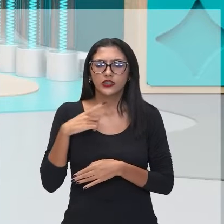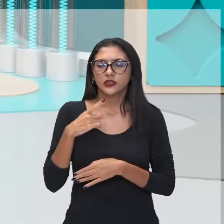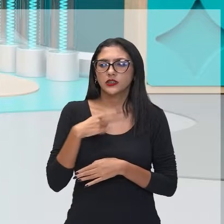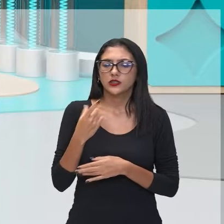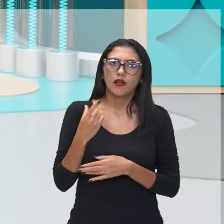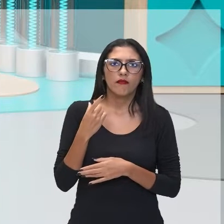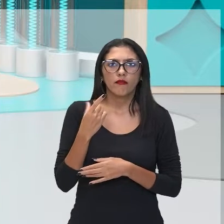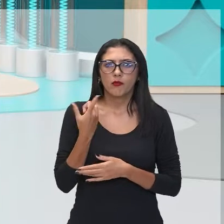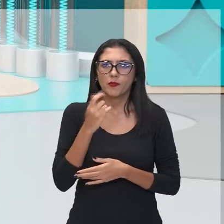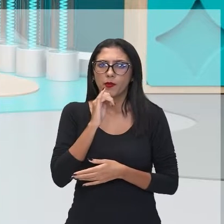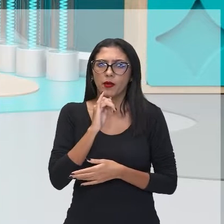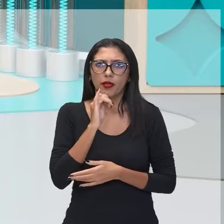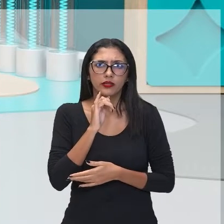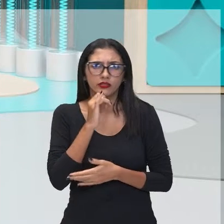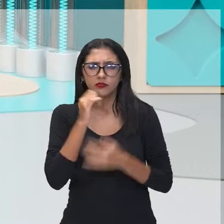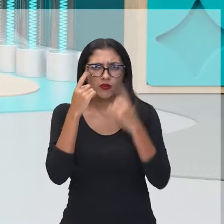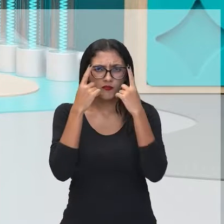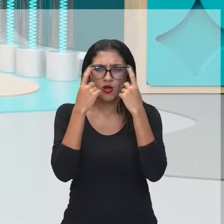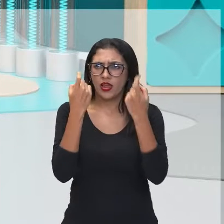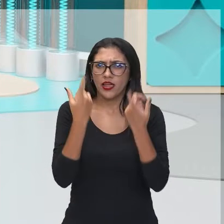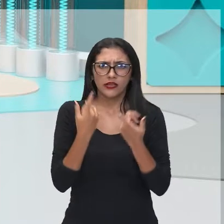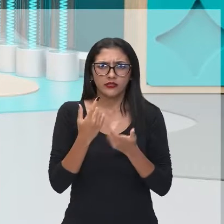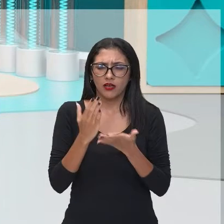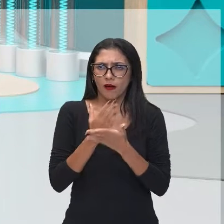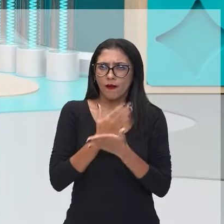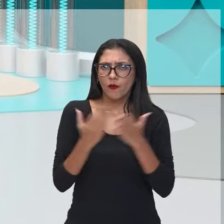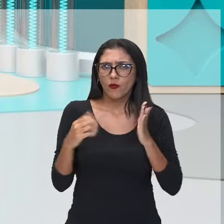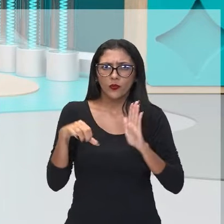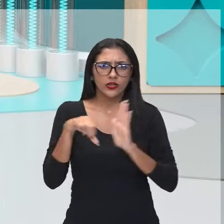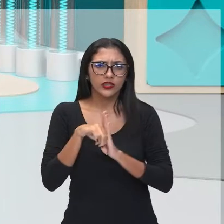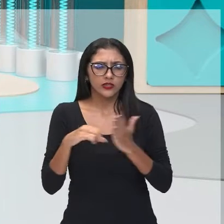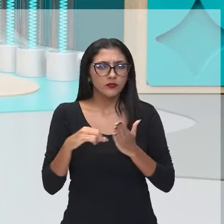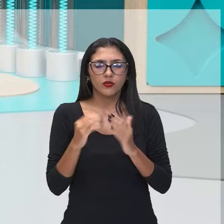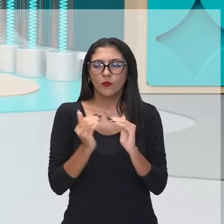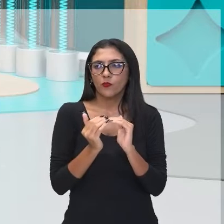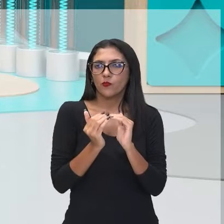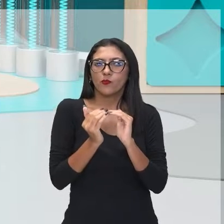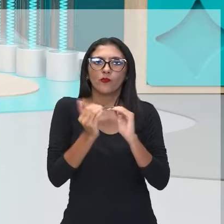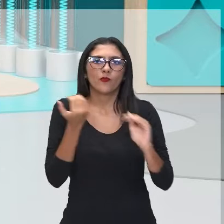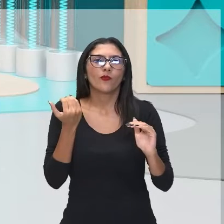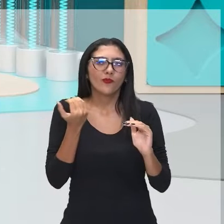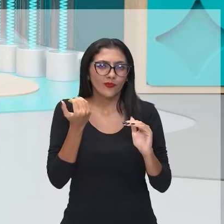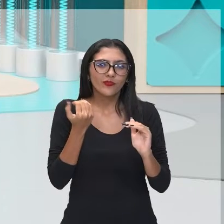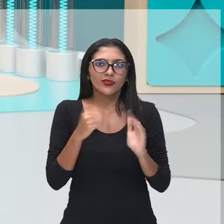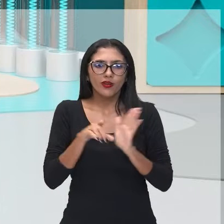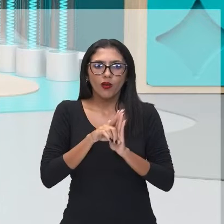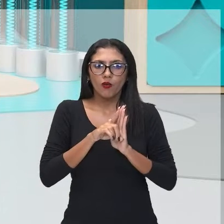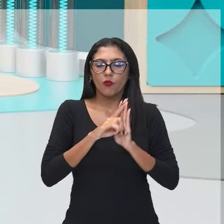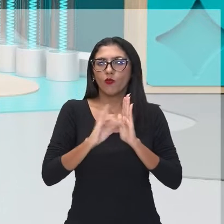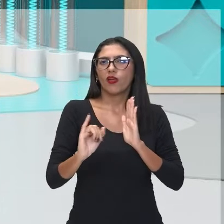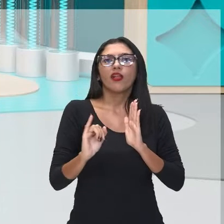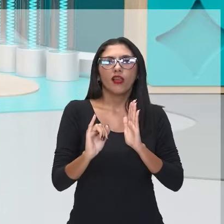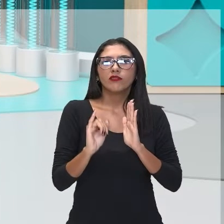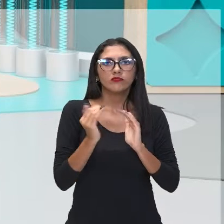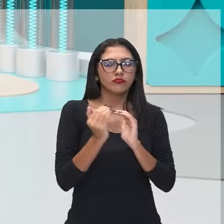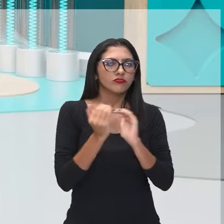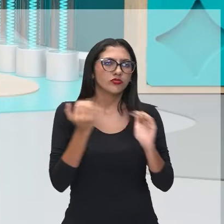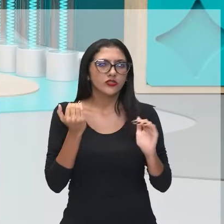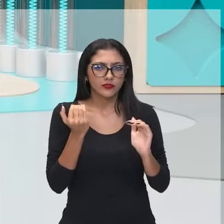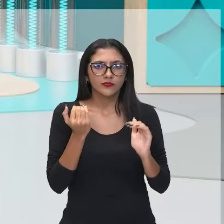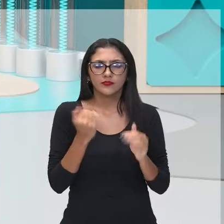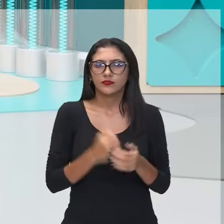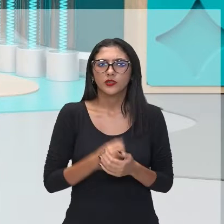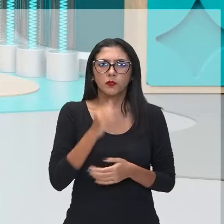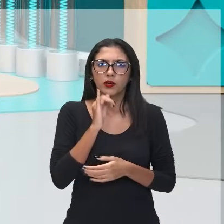alguma situação que não colabora, que acaba destruindo